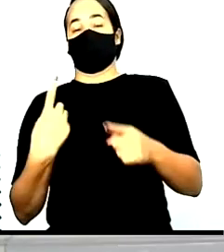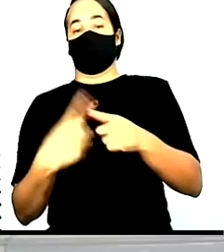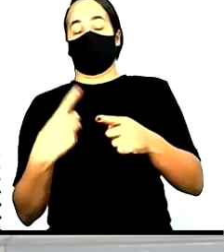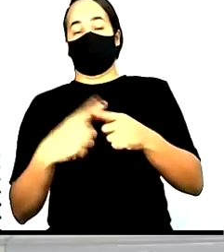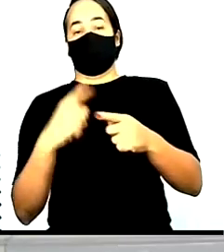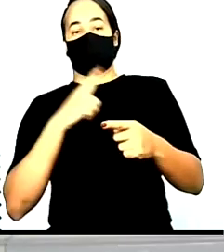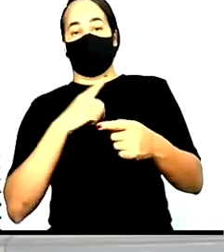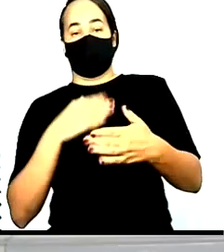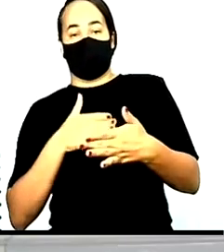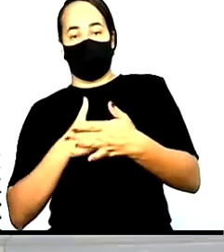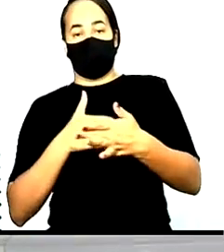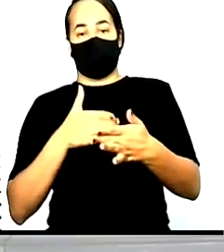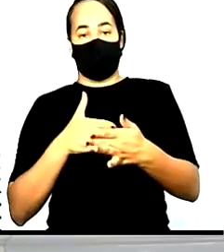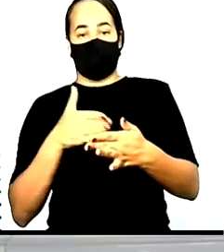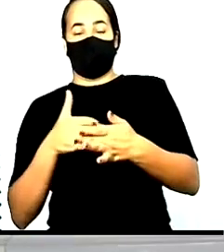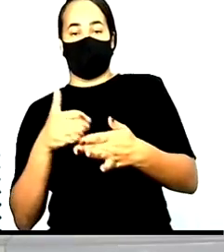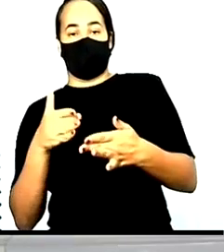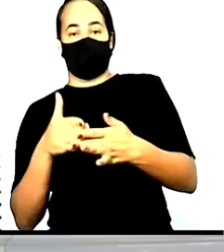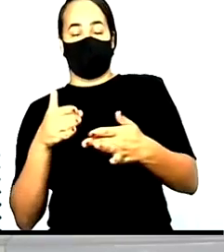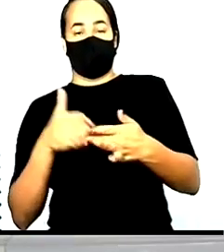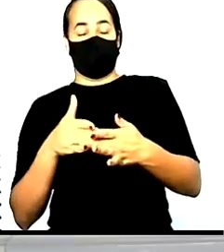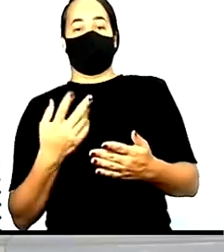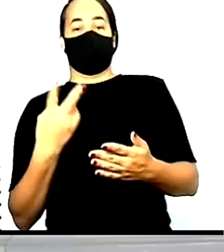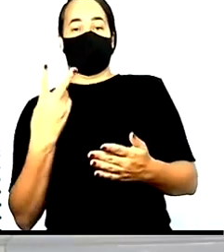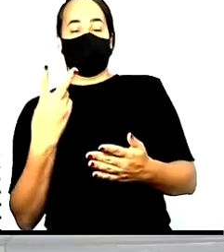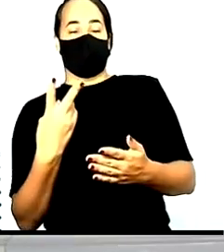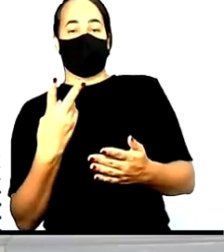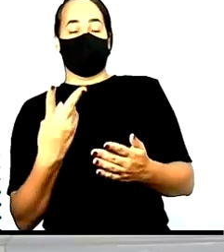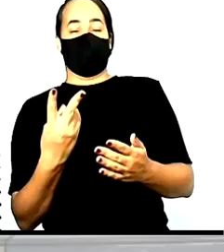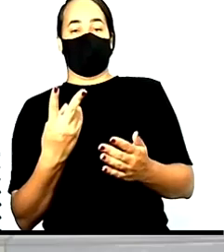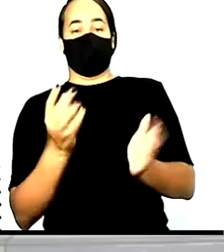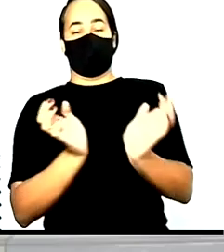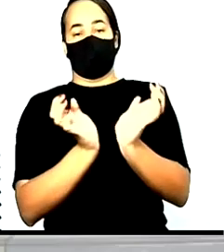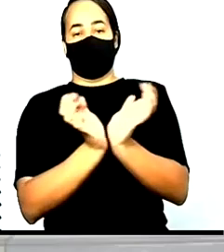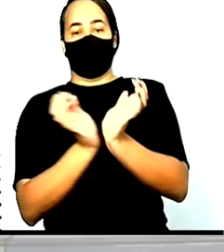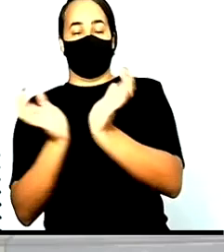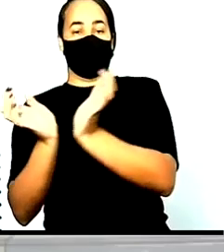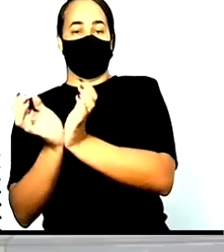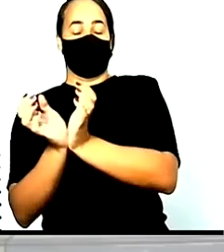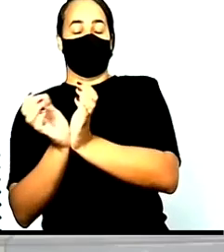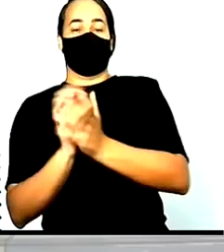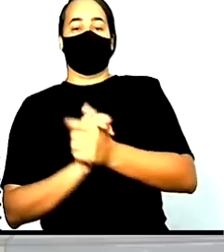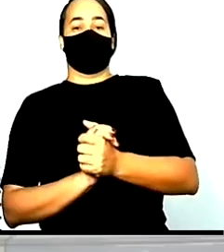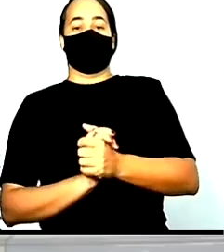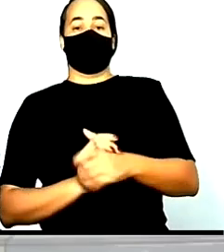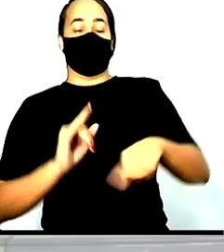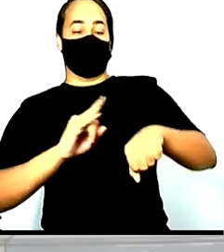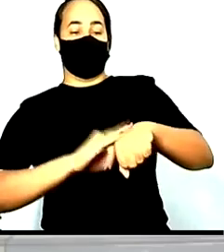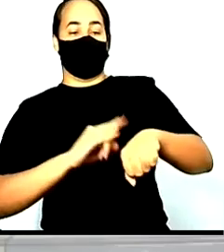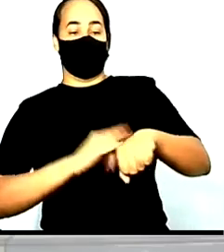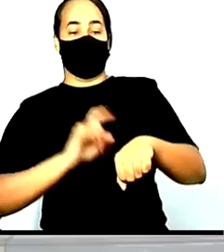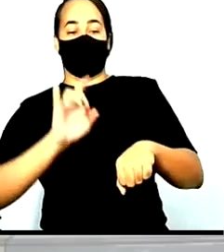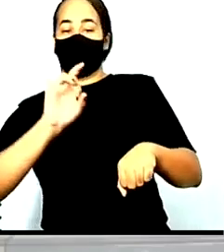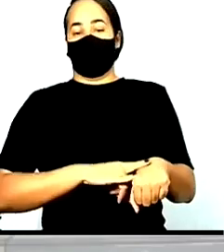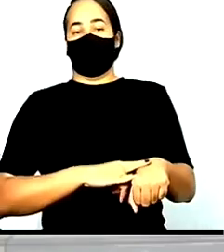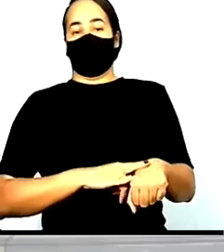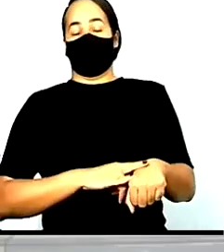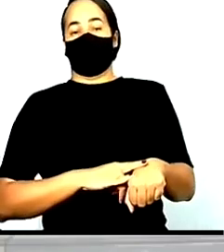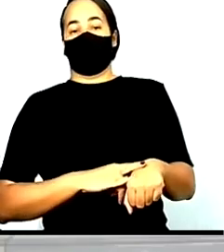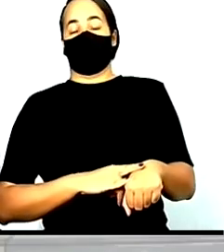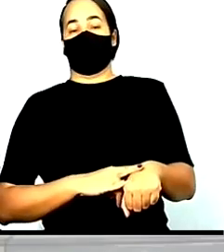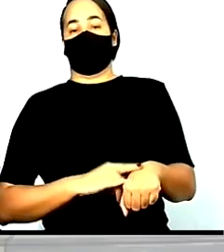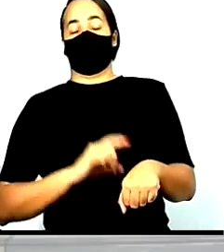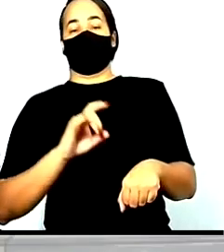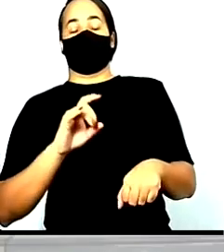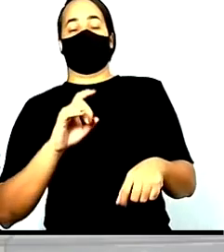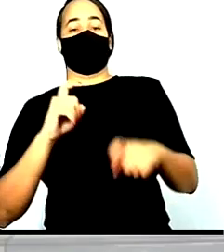Por isso que é bem dividido esses dois sistemas. Na parte urinária, a uretra só vai soltar a urina. Quando for na parte